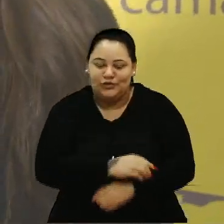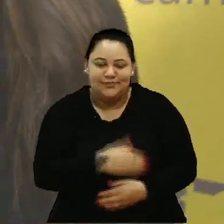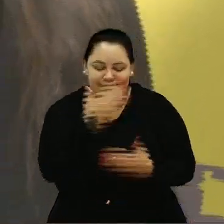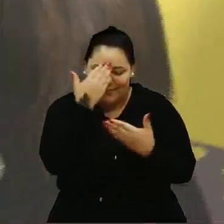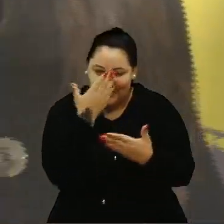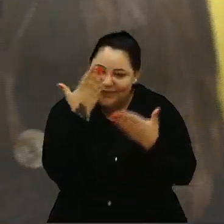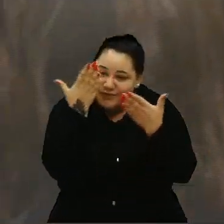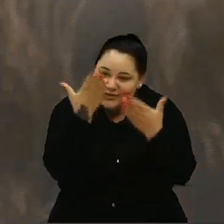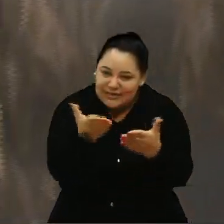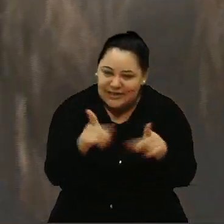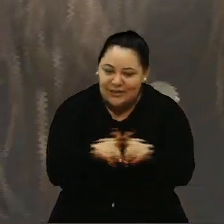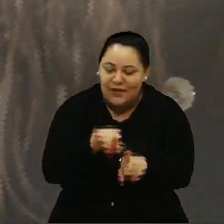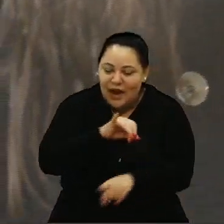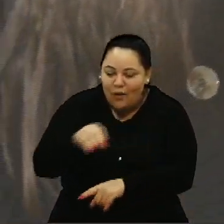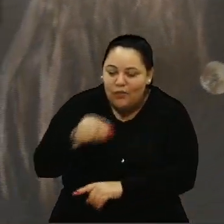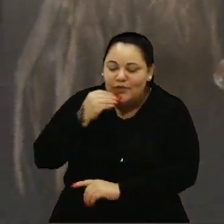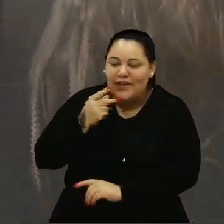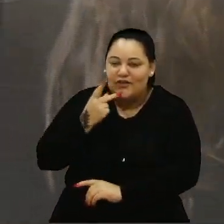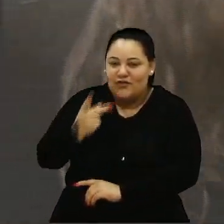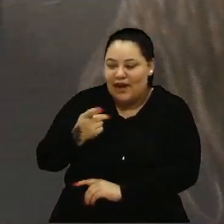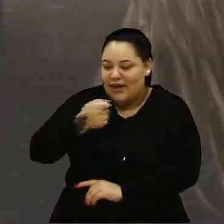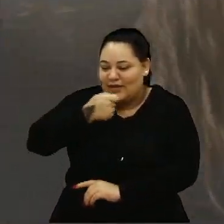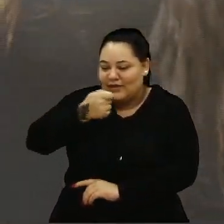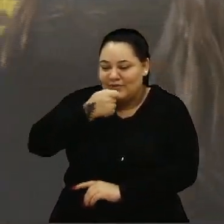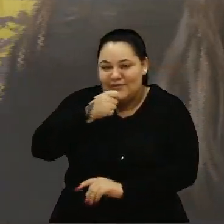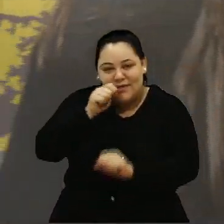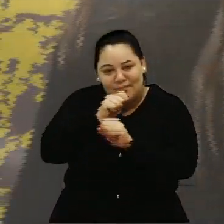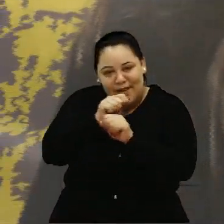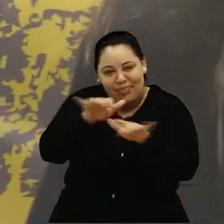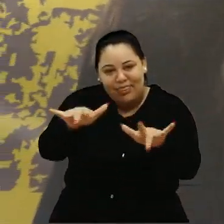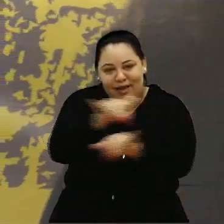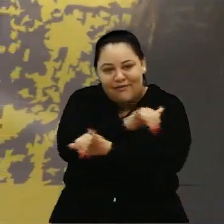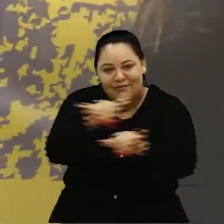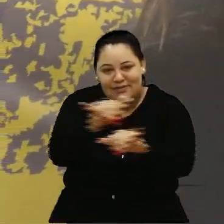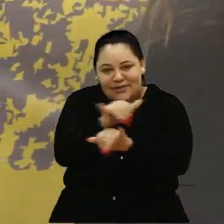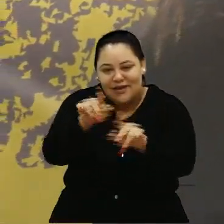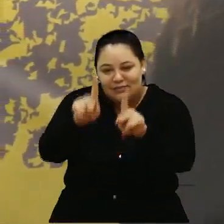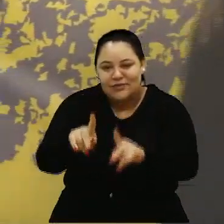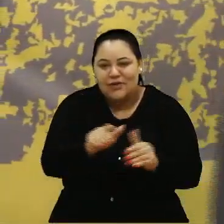Obrigado pela oportunidade de falar aqui para as pessoas que nos acompanham. Obrigada, Carol. Obrigada.